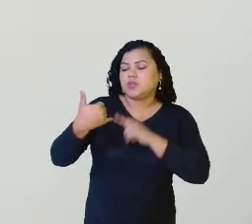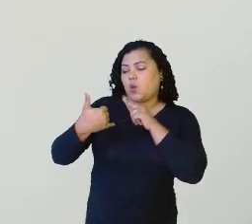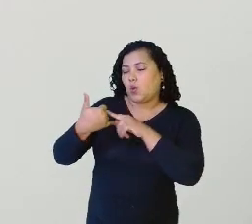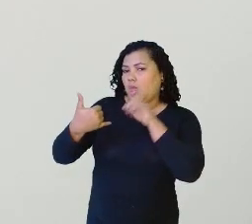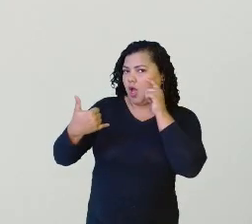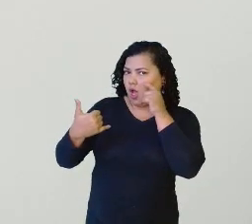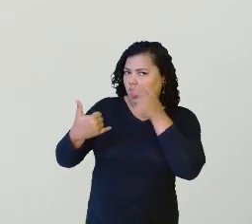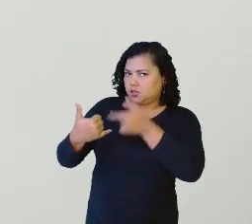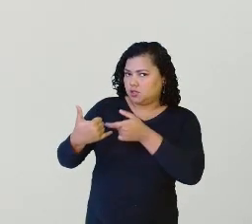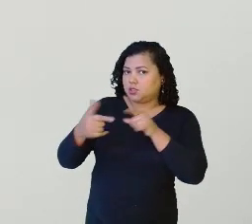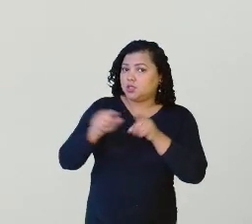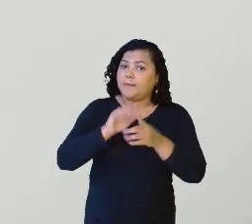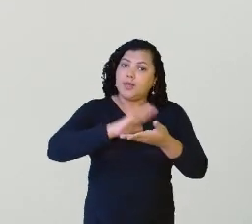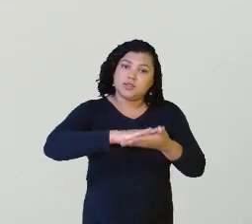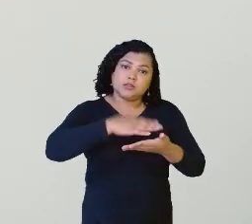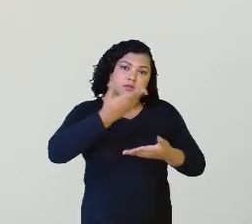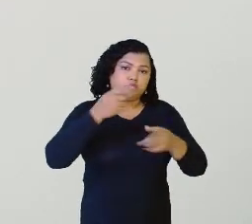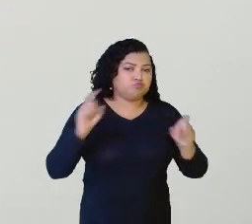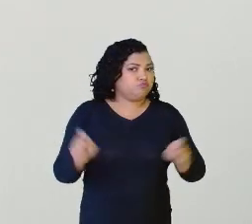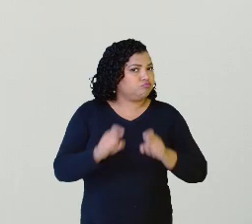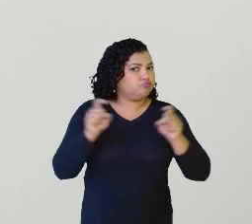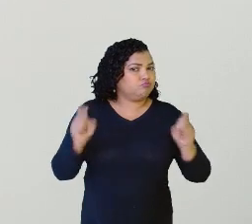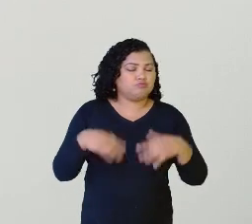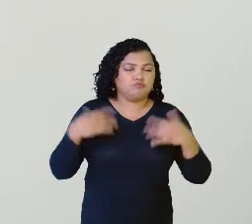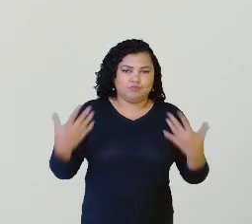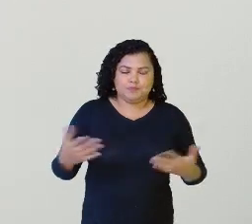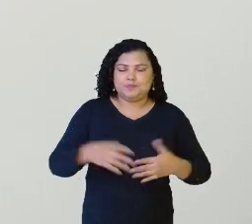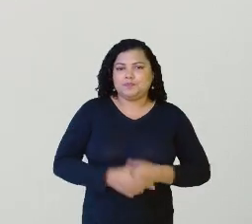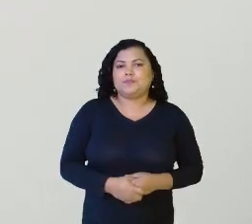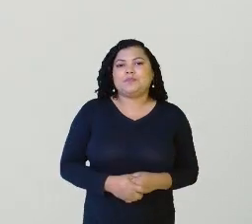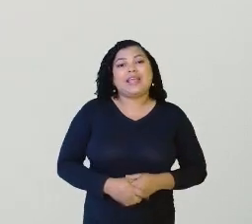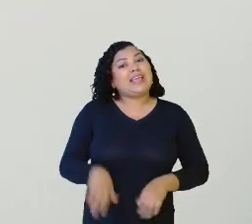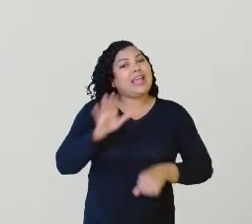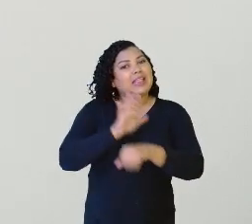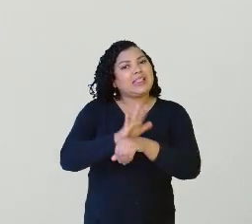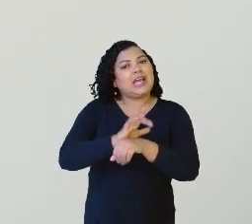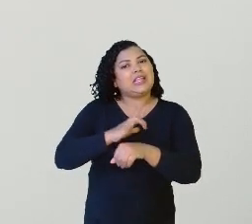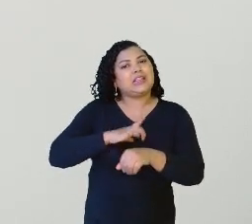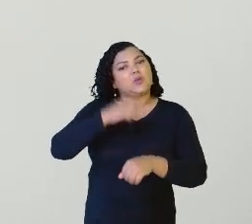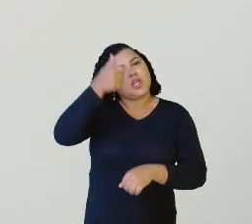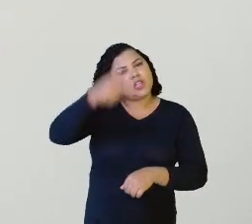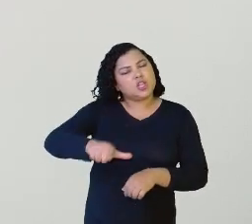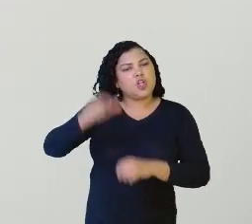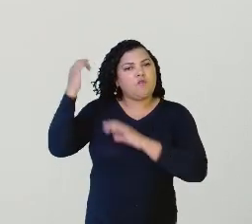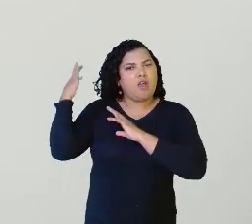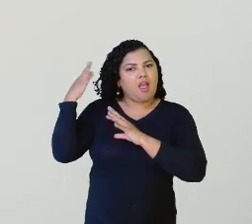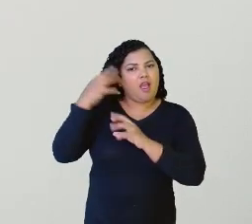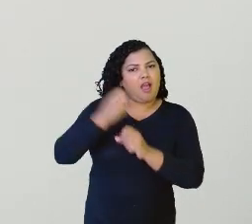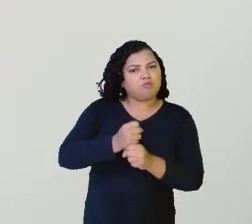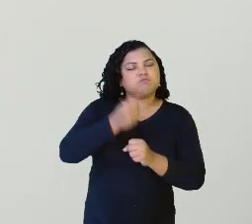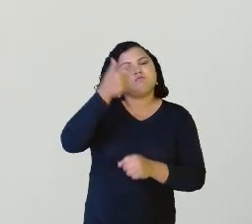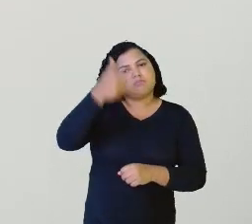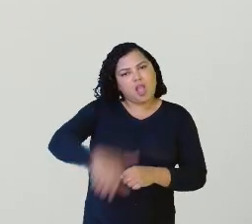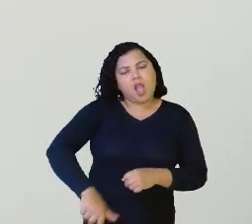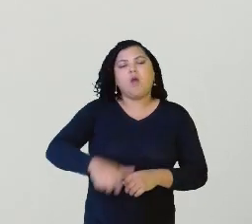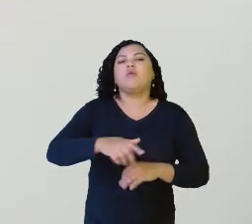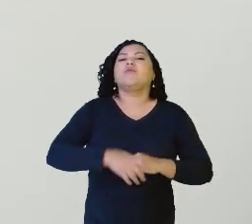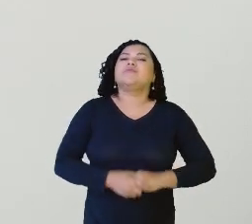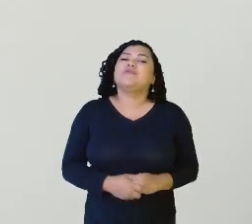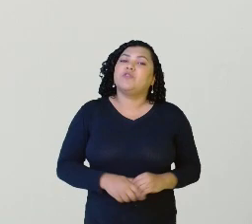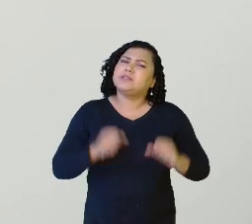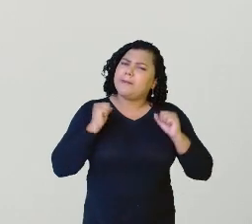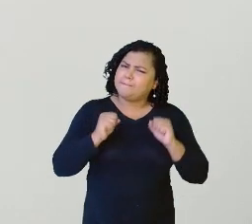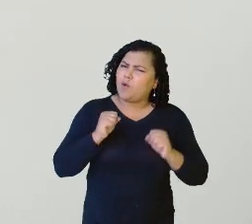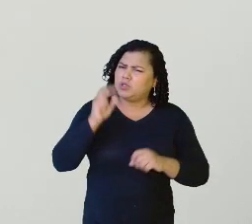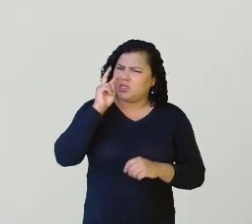notebook, computador. E, à tarde, nós temos reprise desta aula. Então, se por acaso você quiser rever o conteúdo,